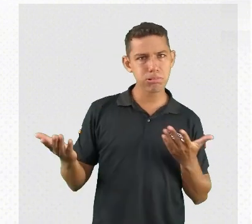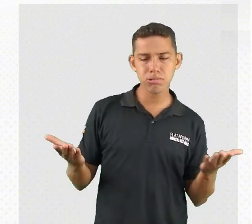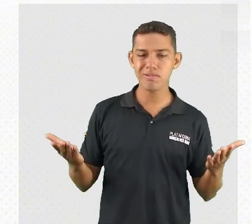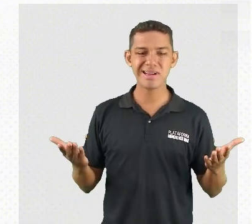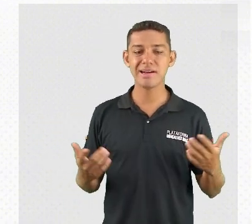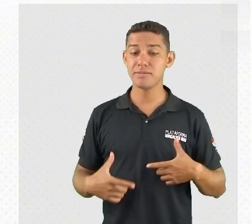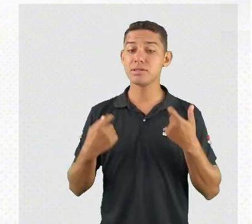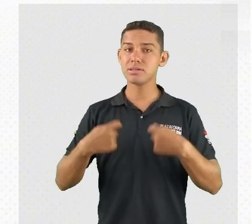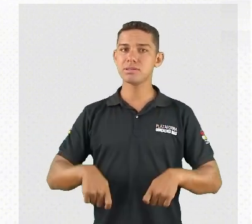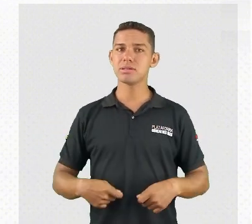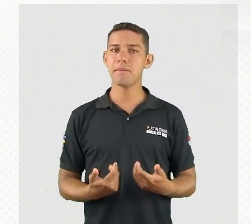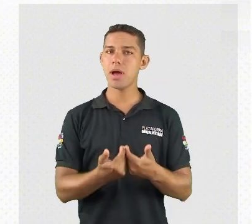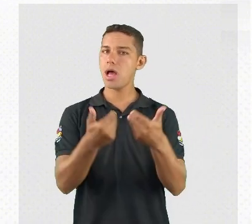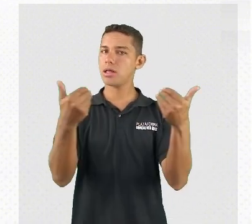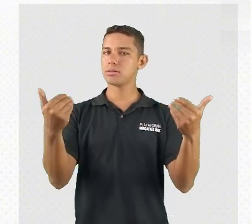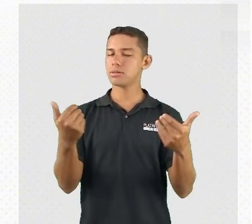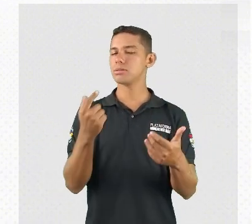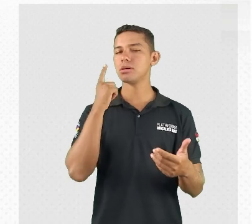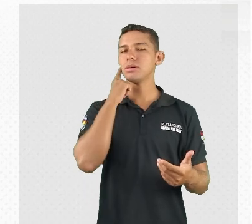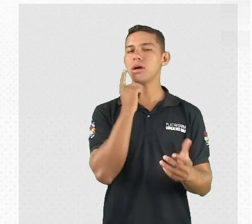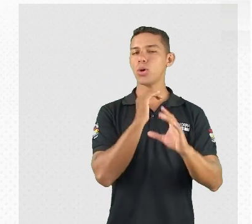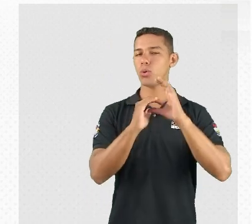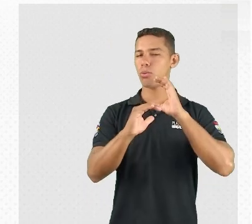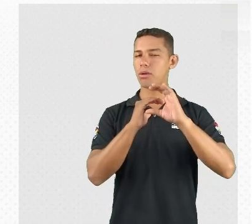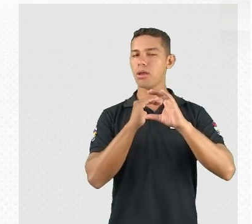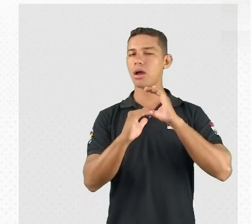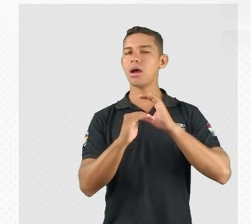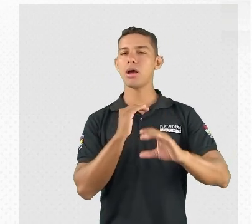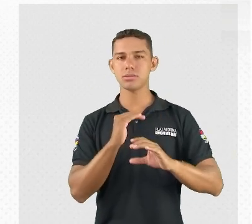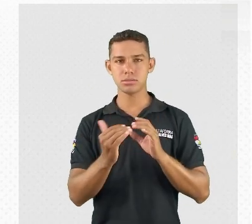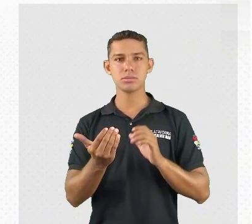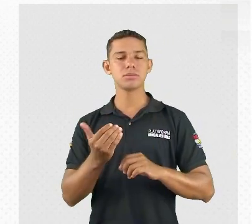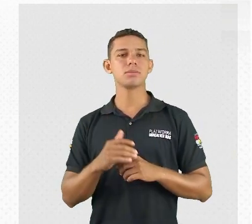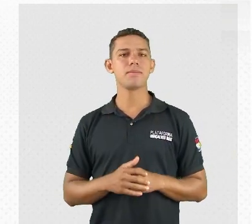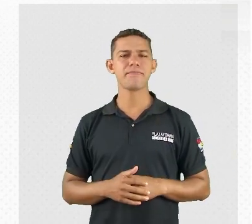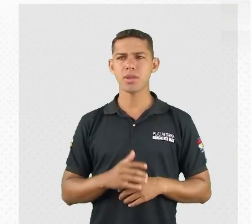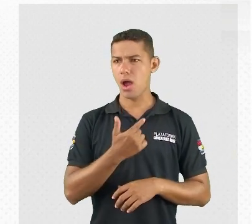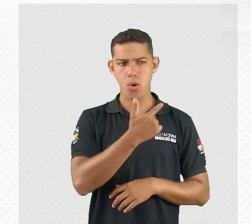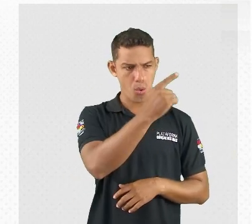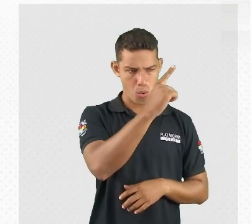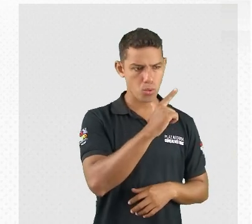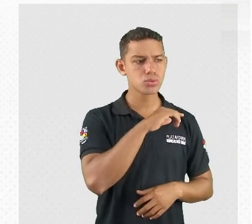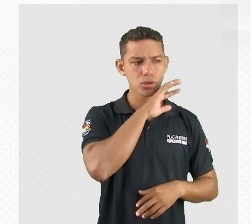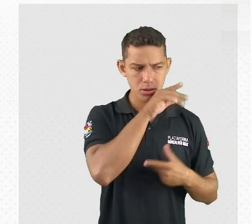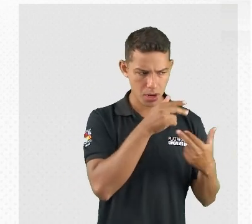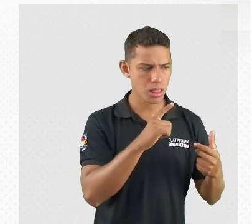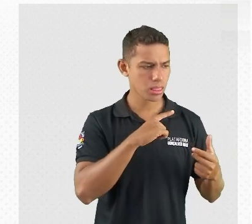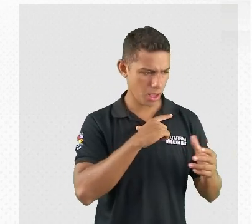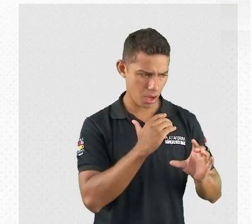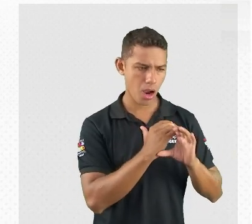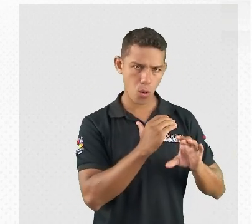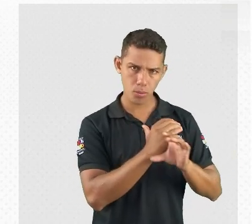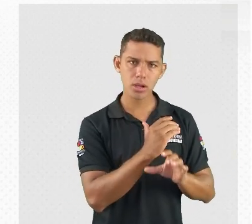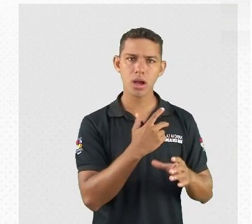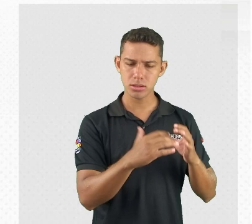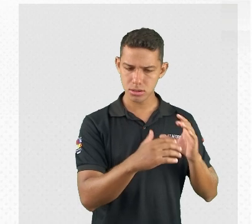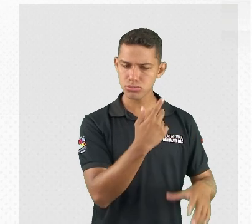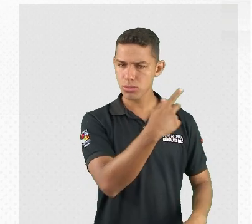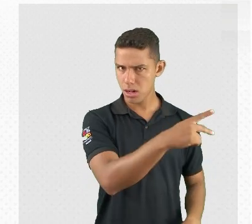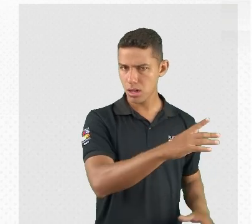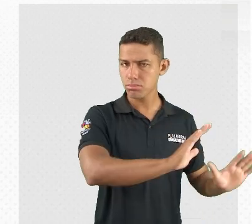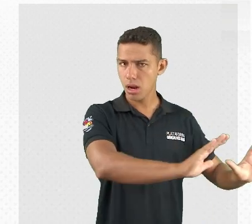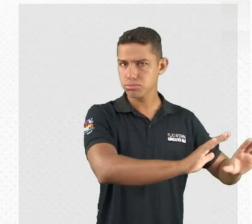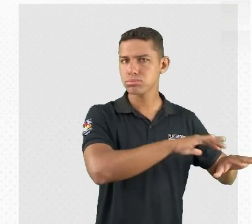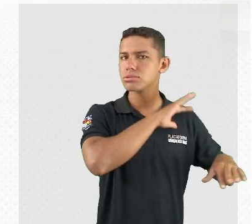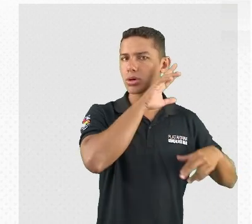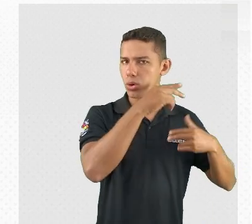vai permitir aos homens, por exemplo, a comunicação. Isso quer dizer que os outros animais não têm comunicação? Não, eles têm suas comunicações. O que ele está